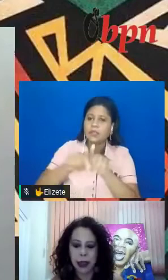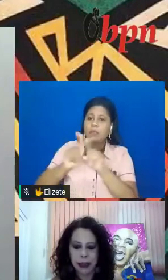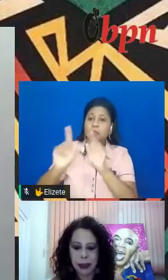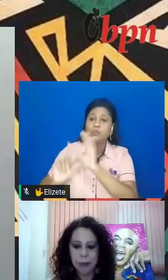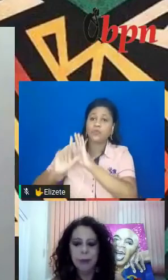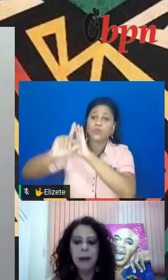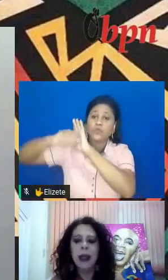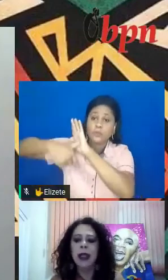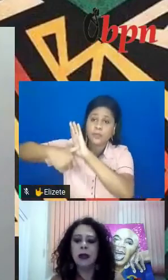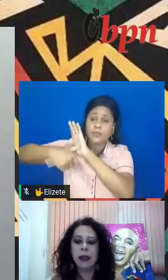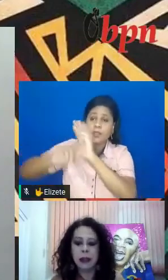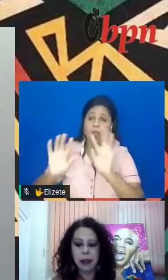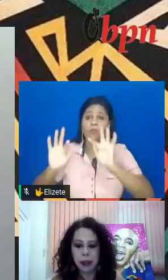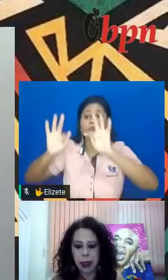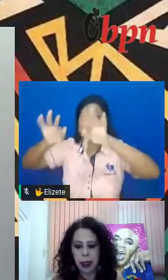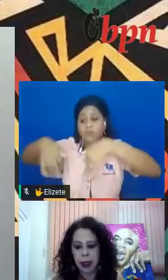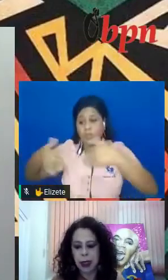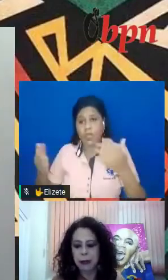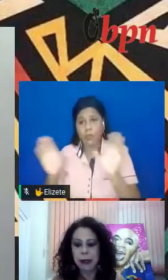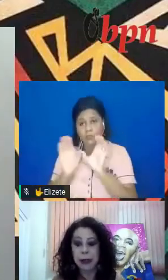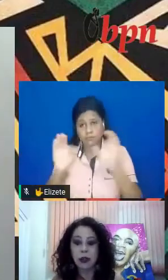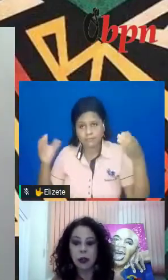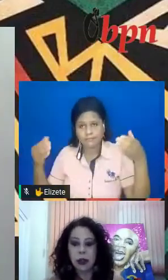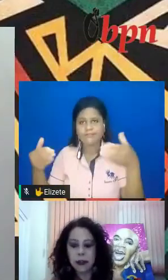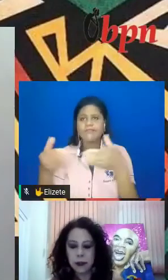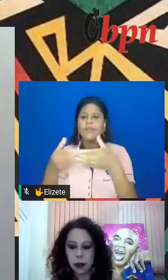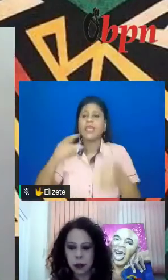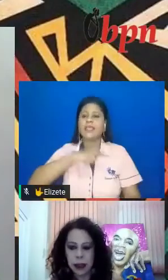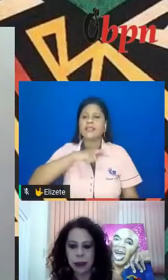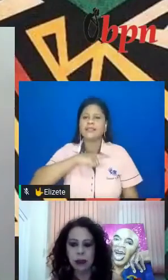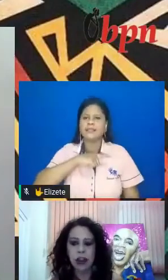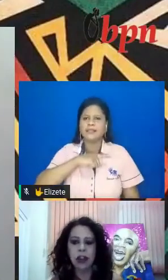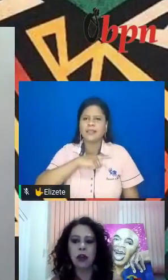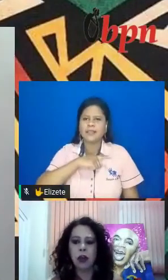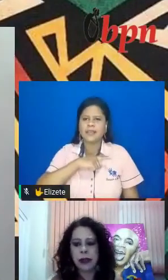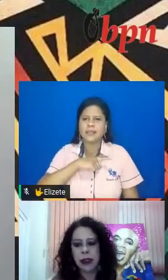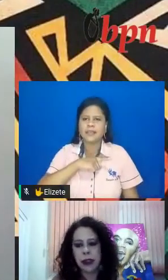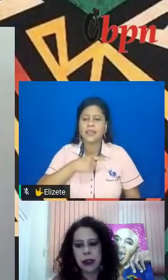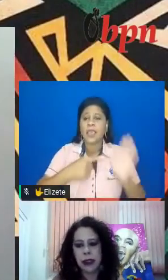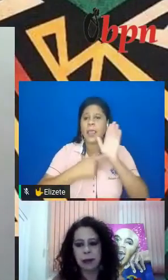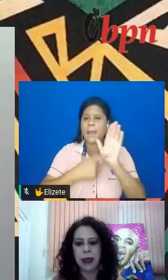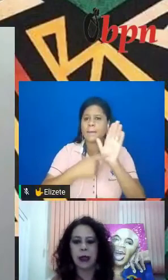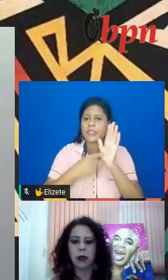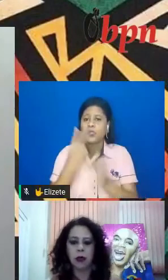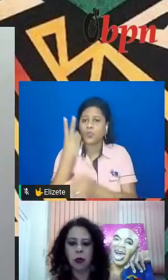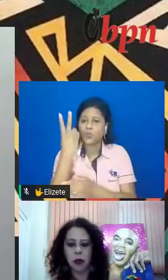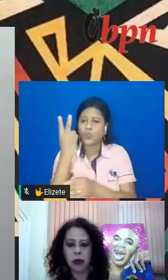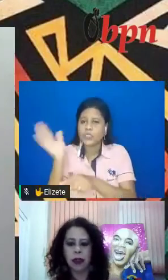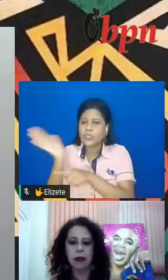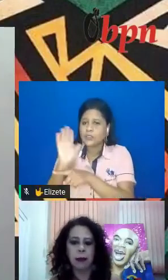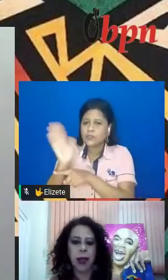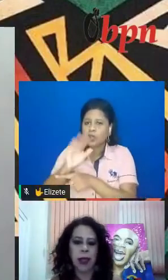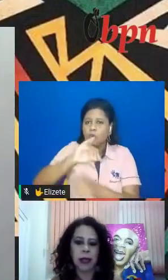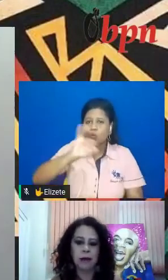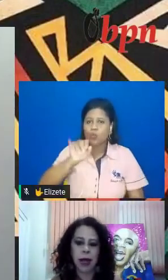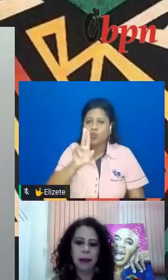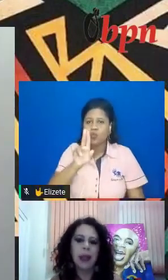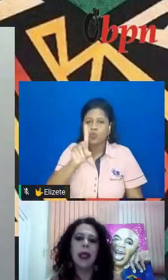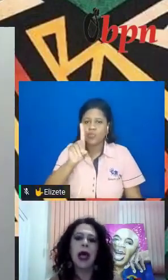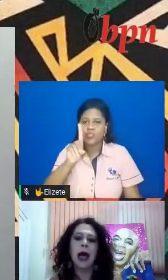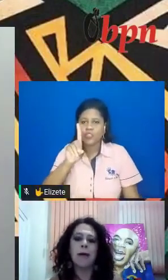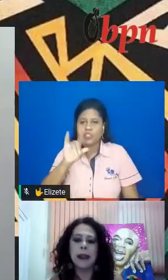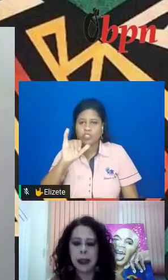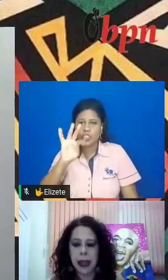dessa conferência, nós teremos a apresentação de dois filmes, né? A Judite Gomes, que trabalha aqui conosco, aqui na UFPR, ela